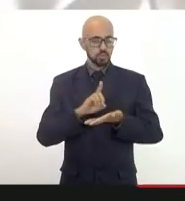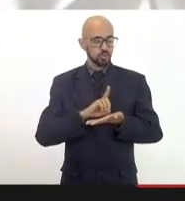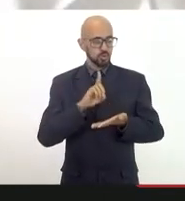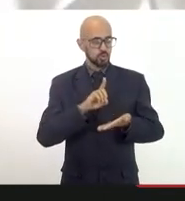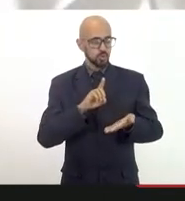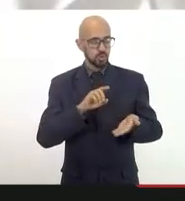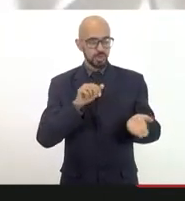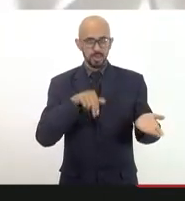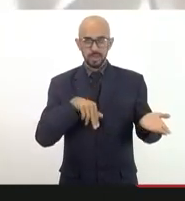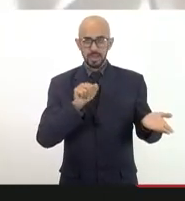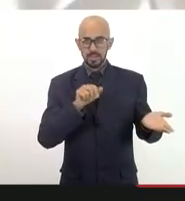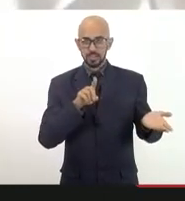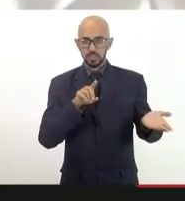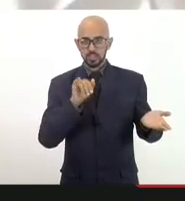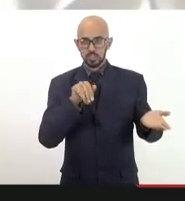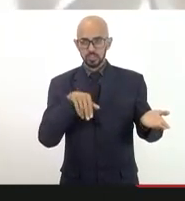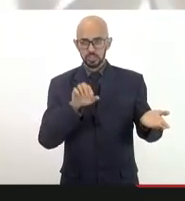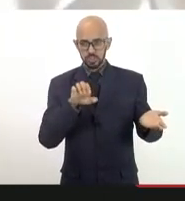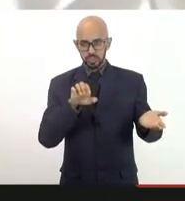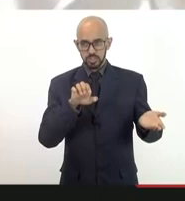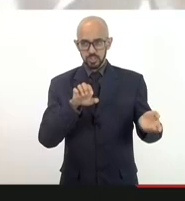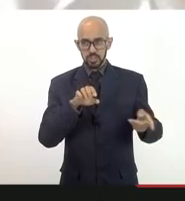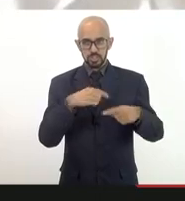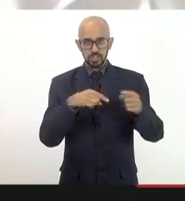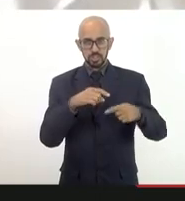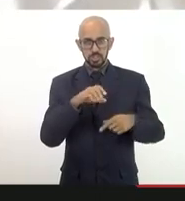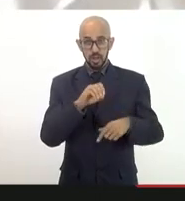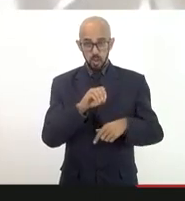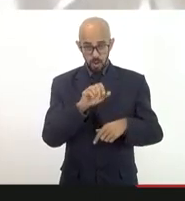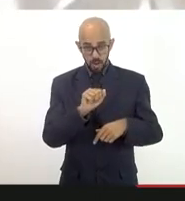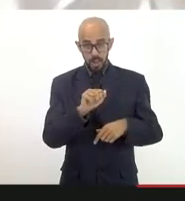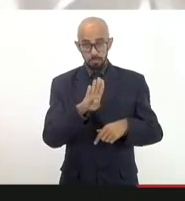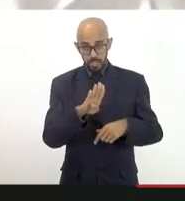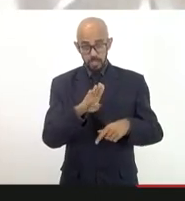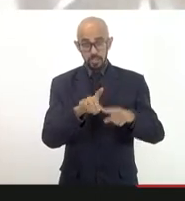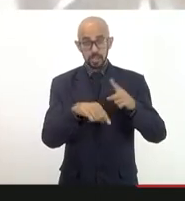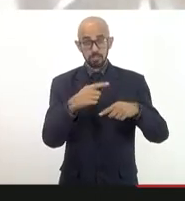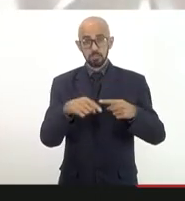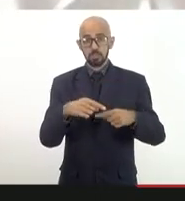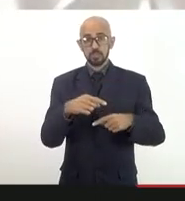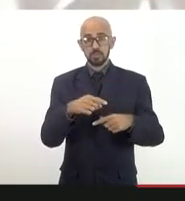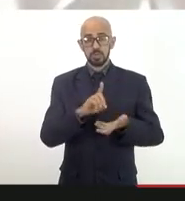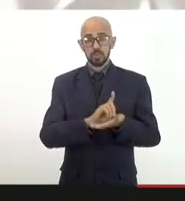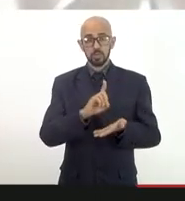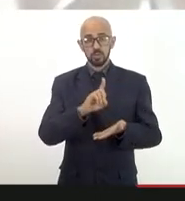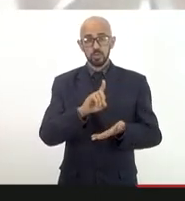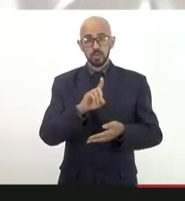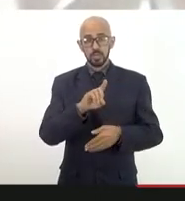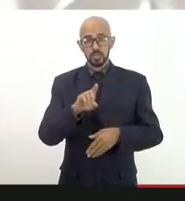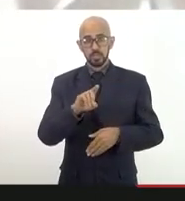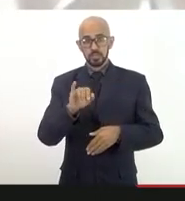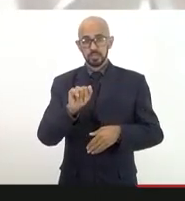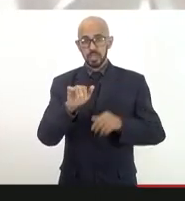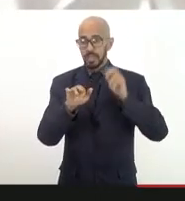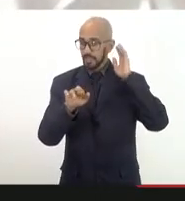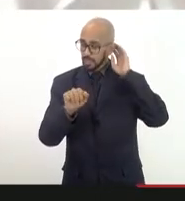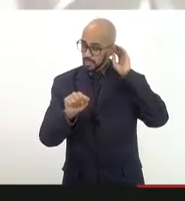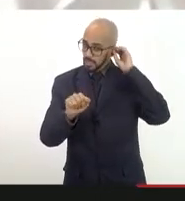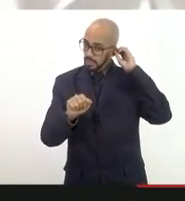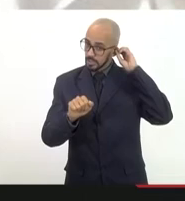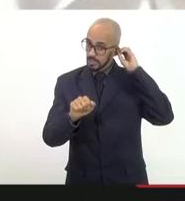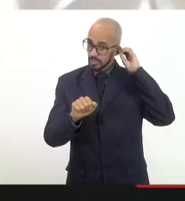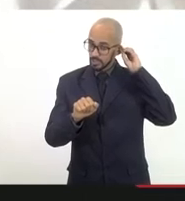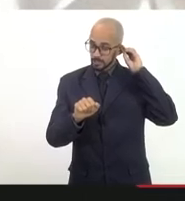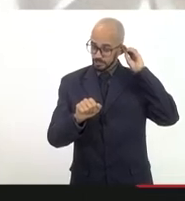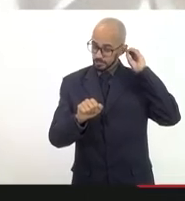Nadine Borges, da OAB, e depois para a doutora Zaira, nossa queridíssima do Conselho Estadual de Saúde.